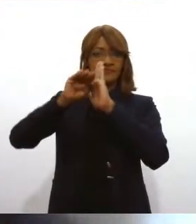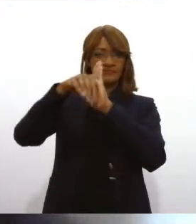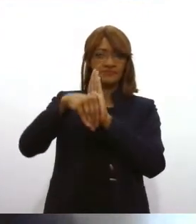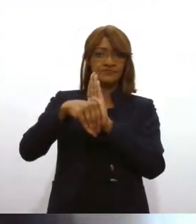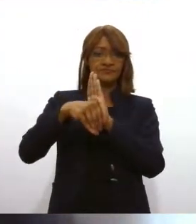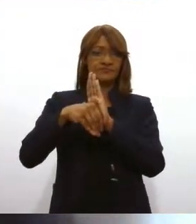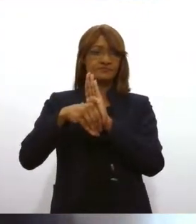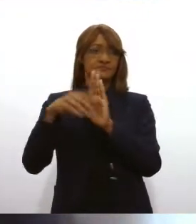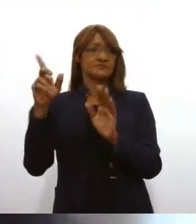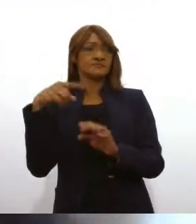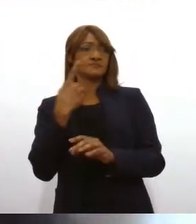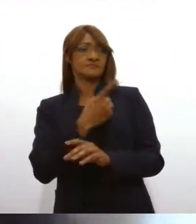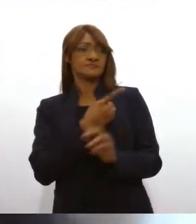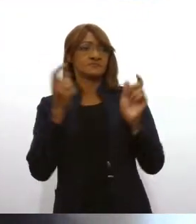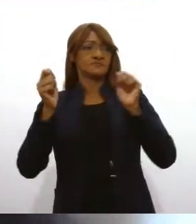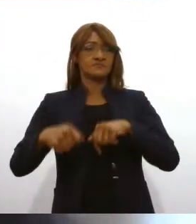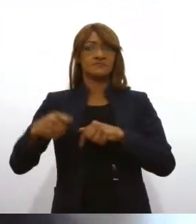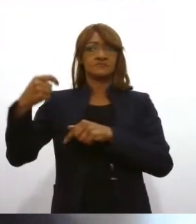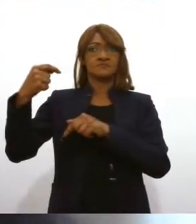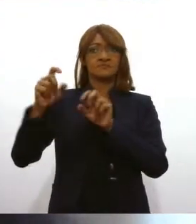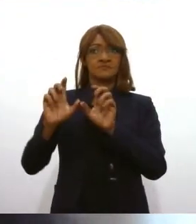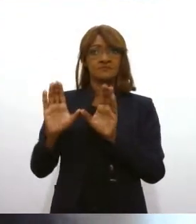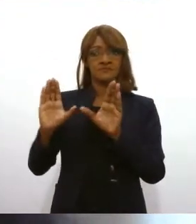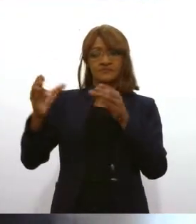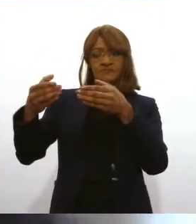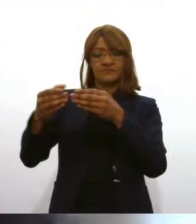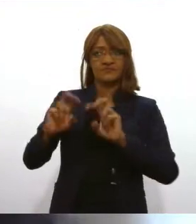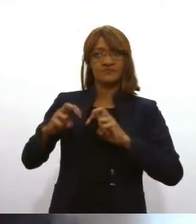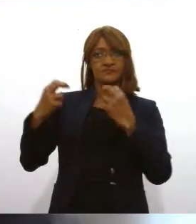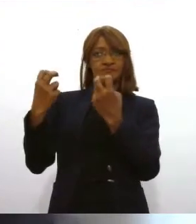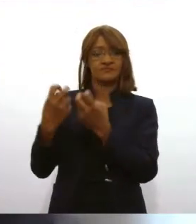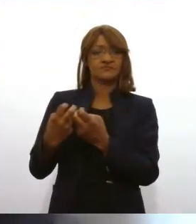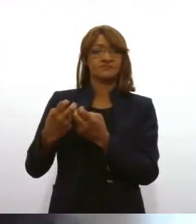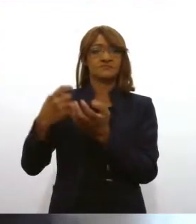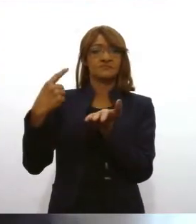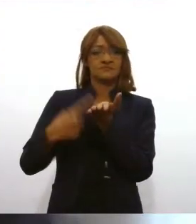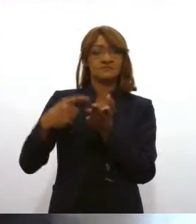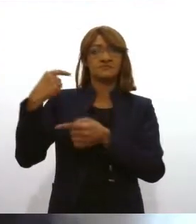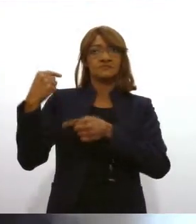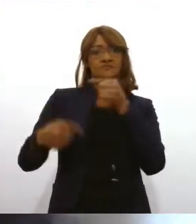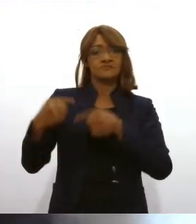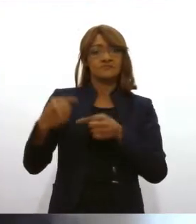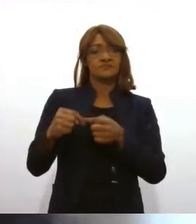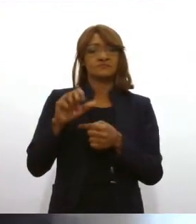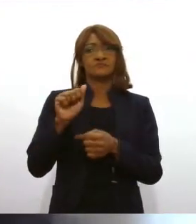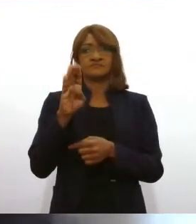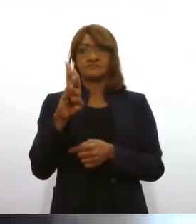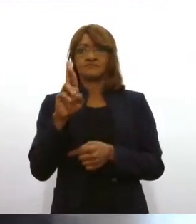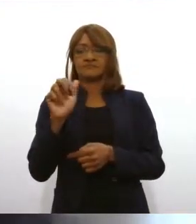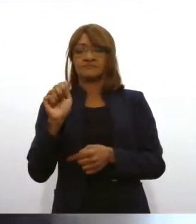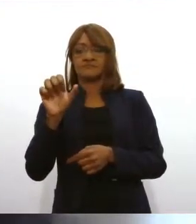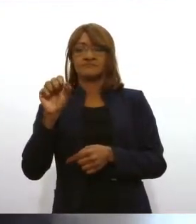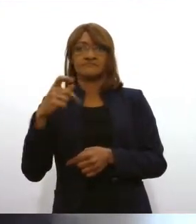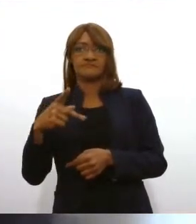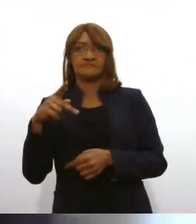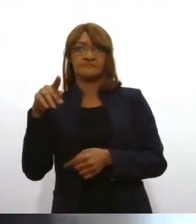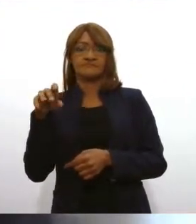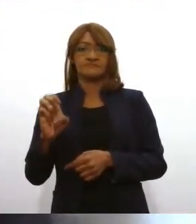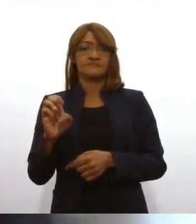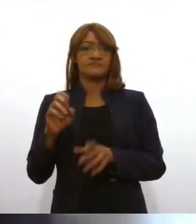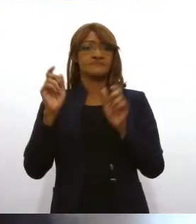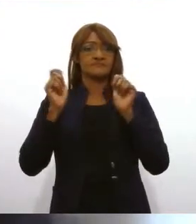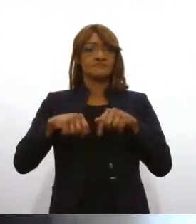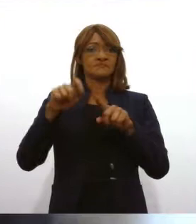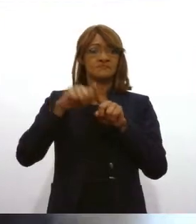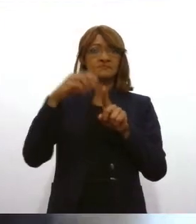a gente possa discutir com o comitê, da qual a ABRAP também faz parte, lá do COGERE, para que em outubro a gente possa ter um